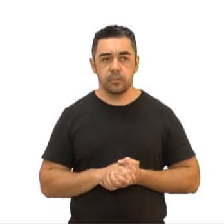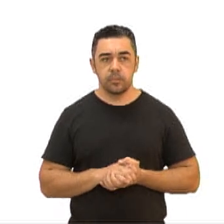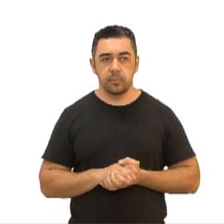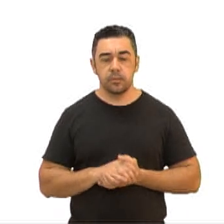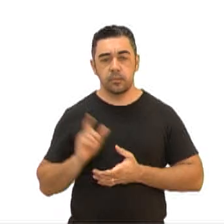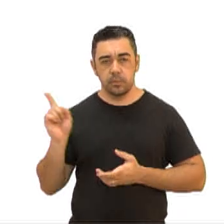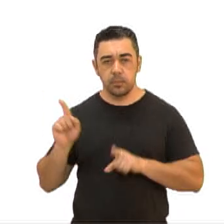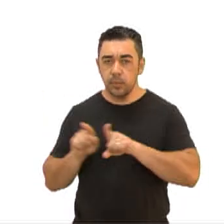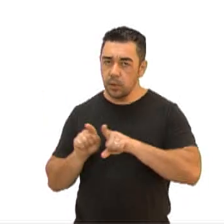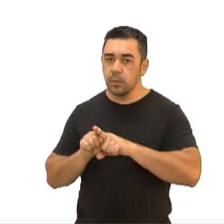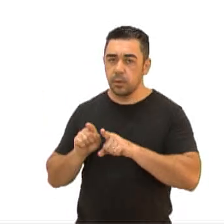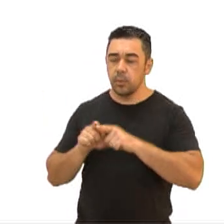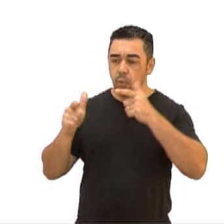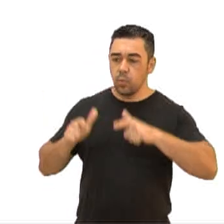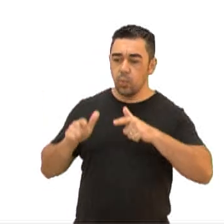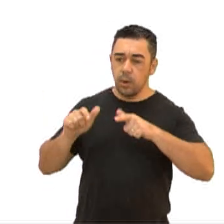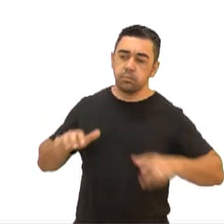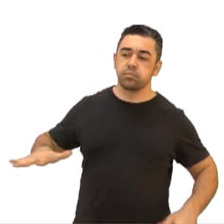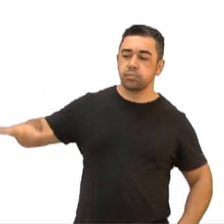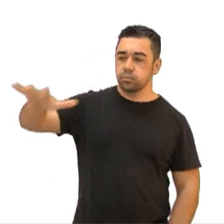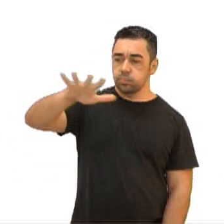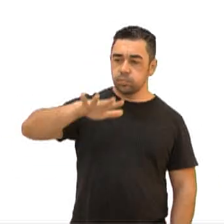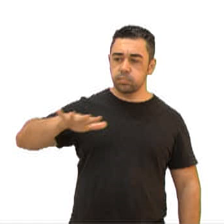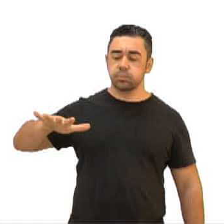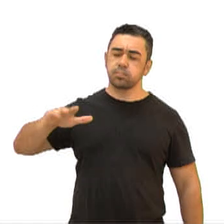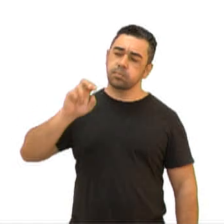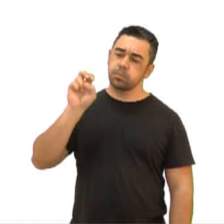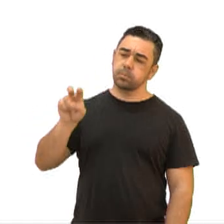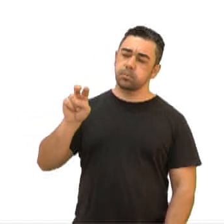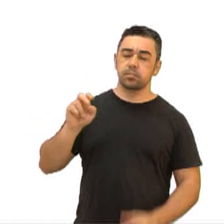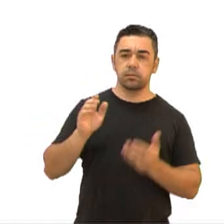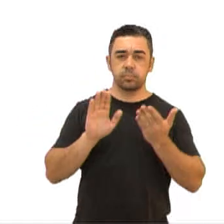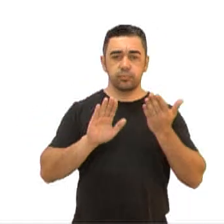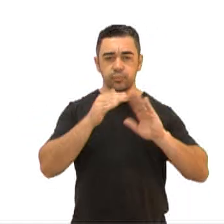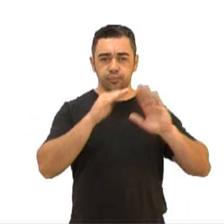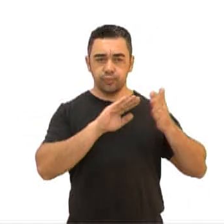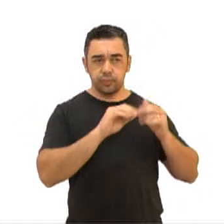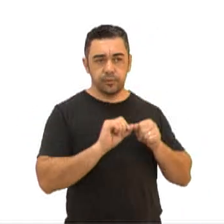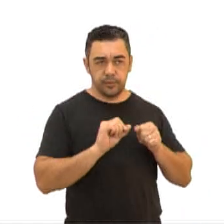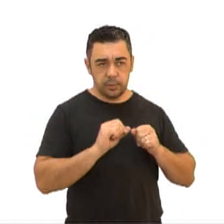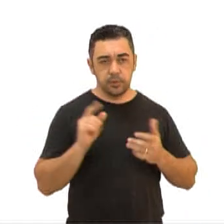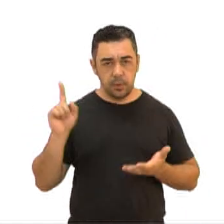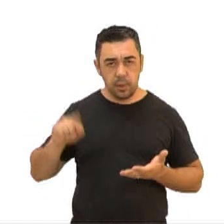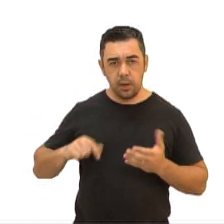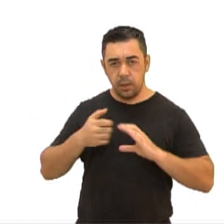Algumas paisagens que eles fizeram, que é bem característico dessa fase.